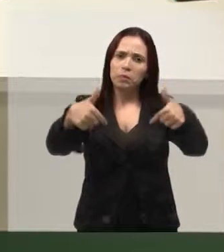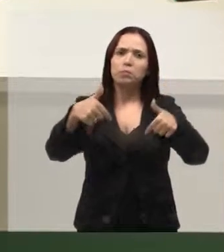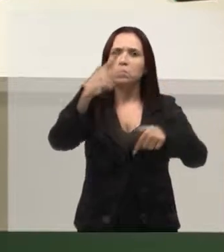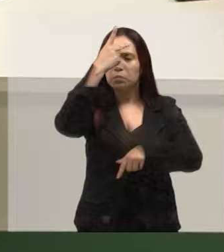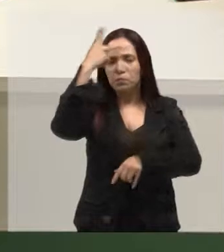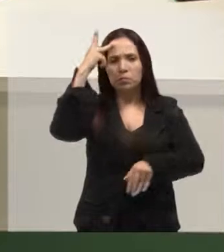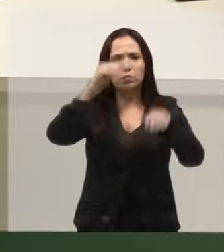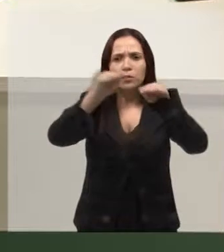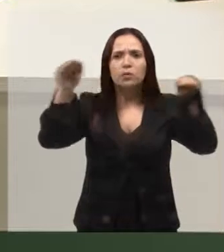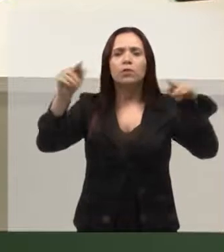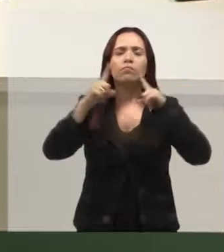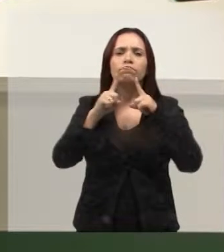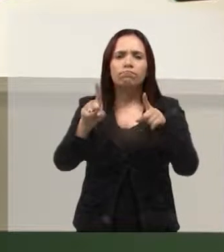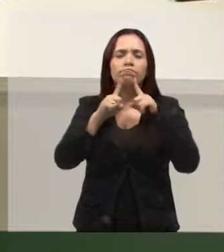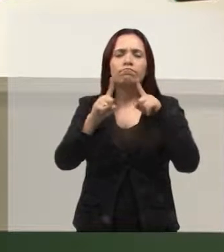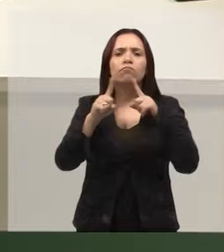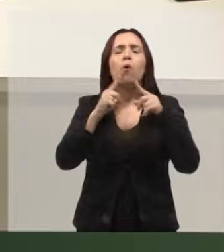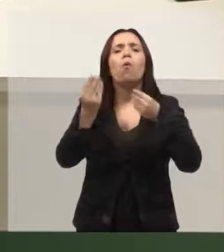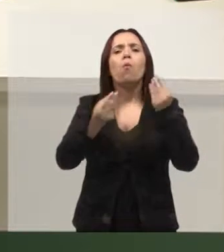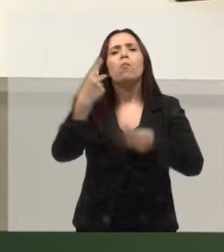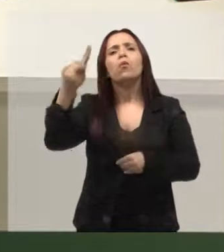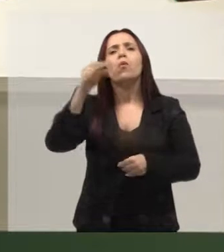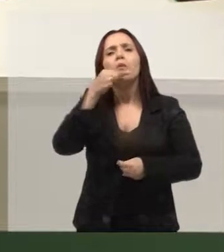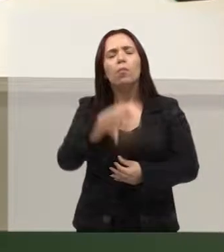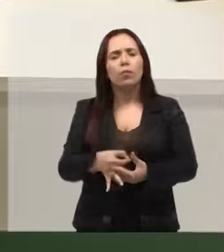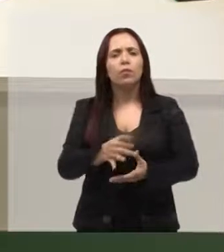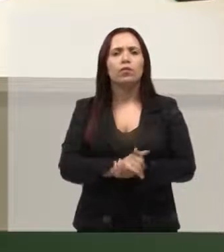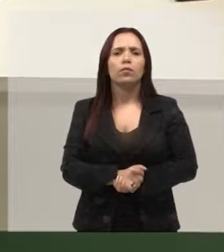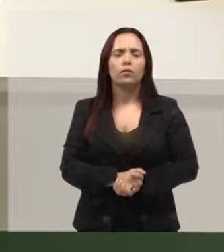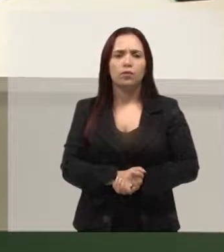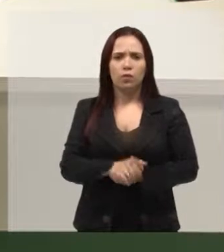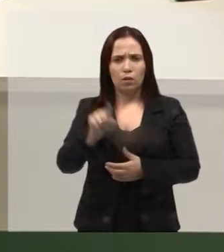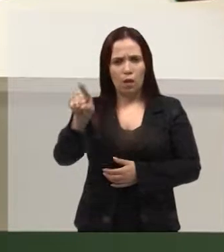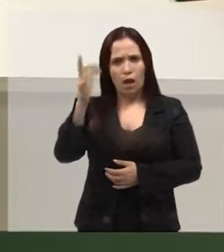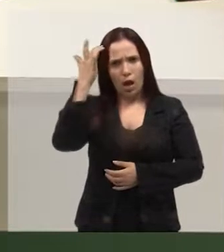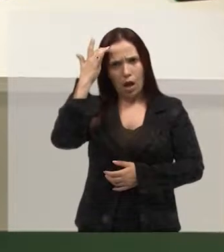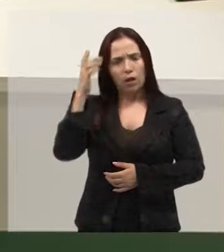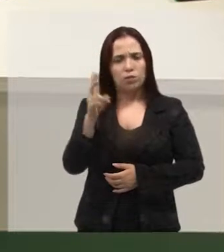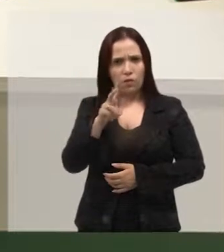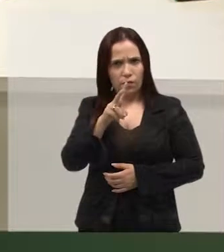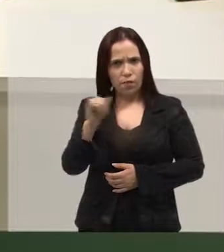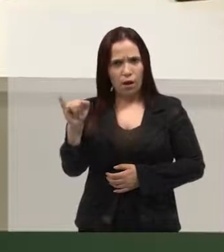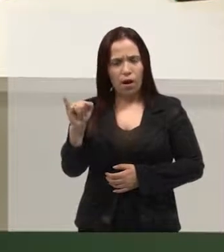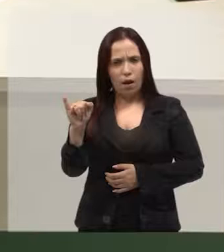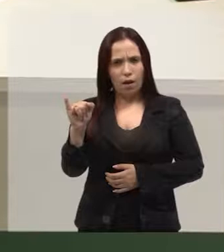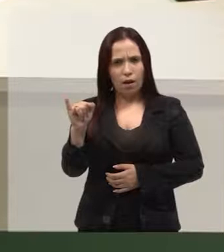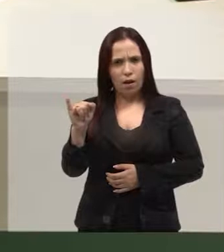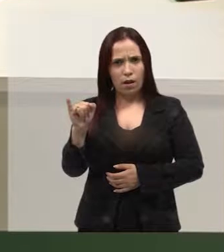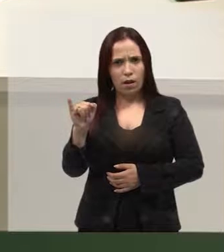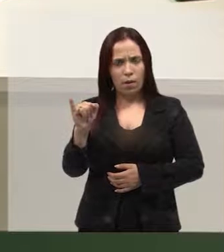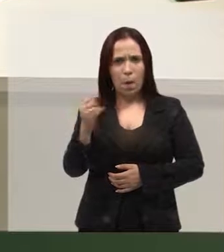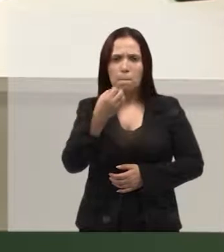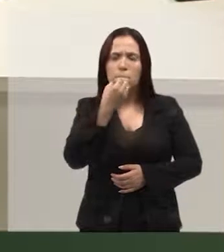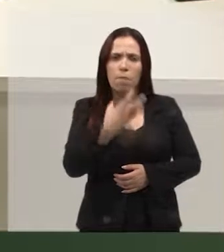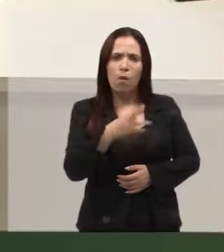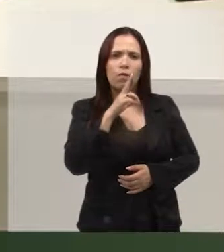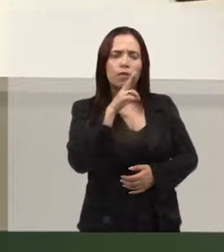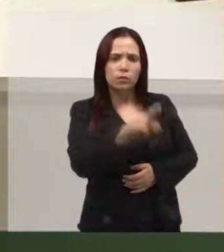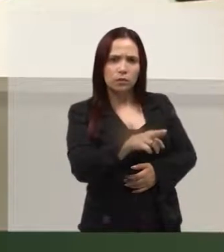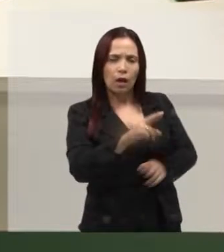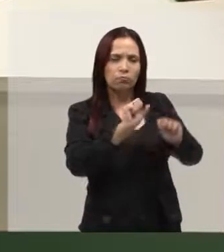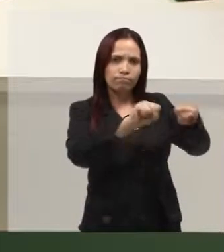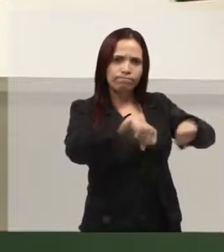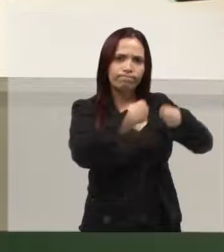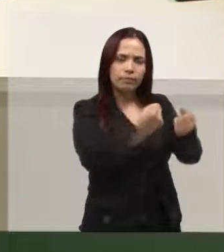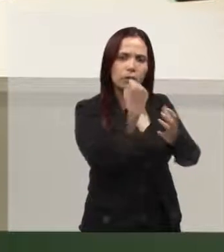e ele fez no início do governo dele. Como é que o senhor viu essa atitude do governador? Você acha que isso vai trazer um resultado para a segurança